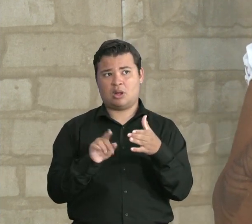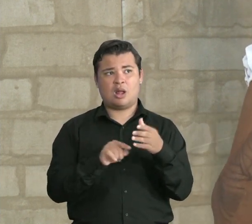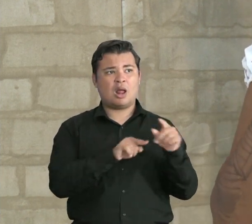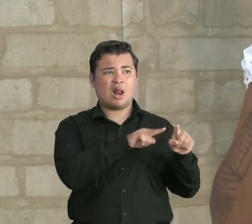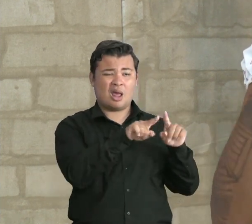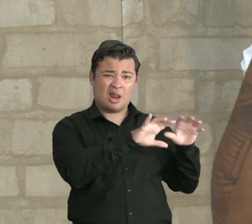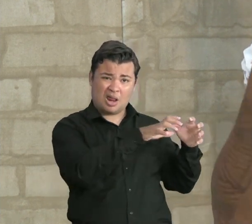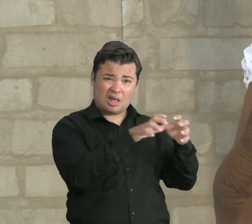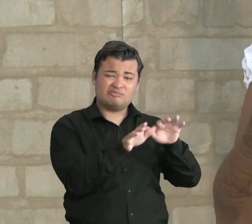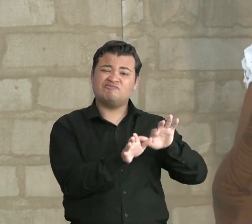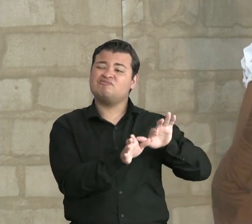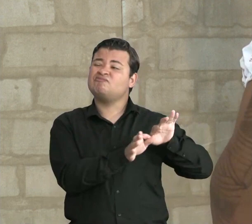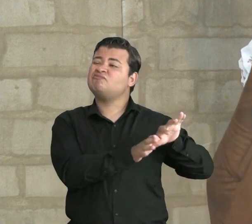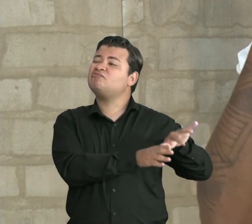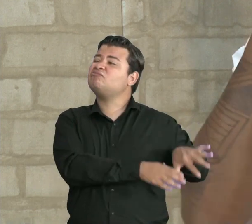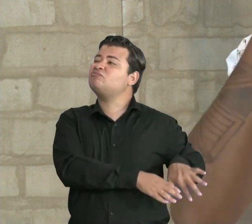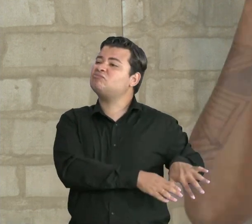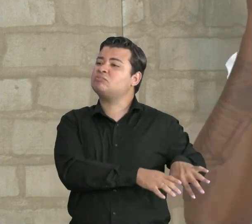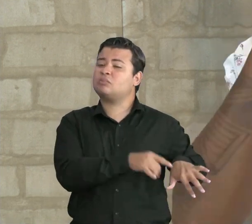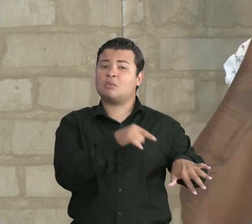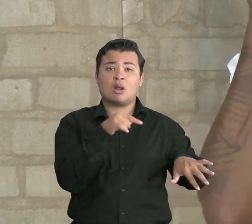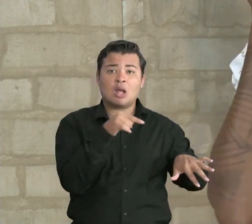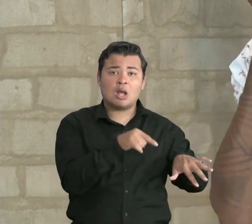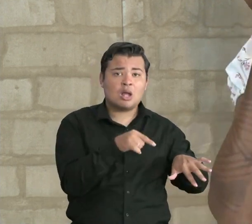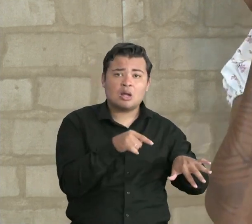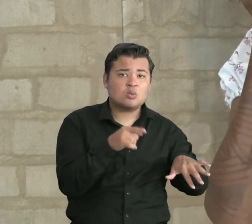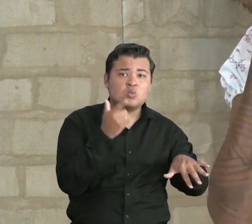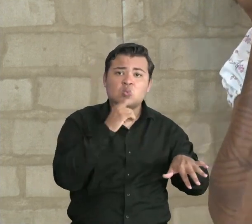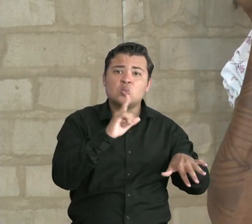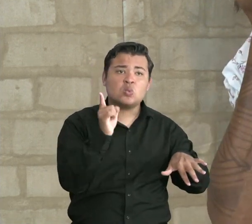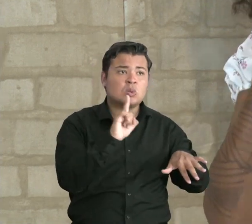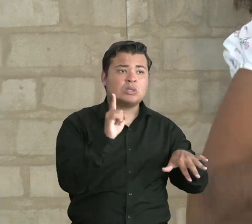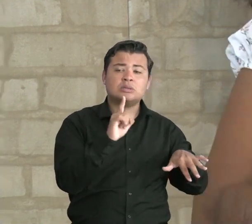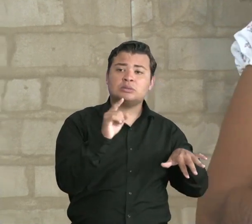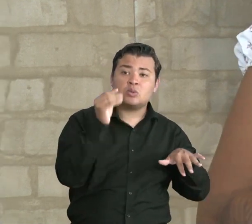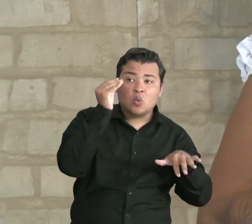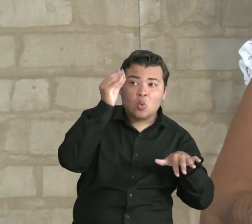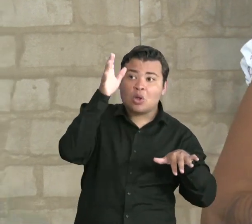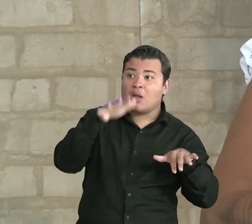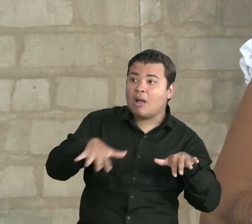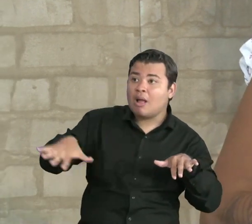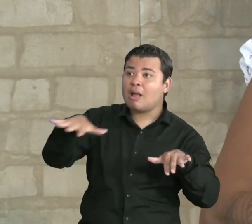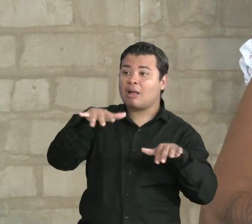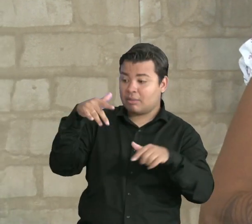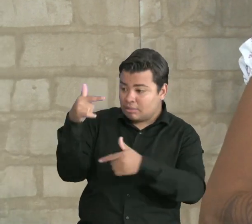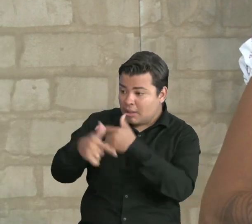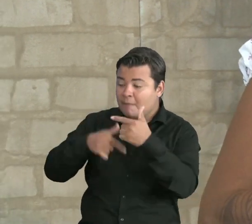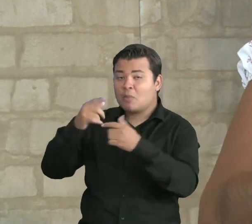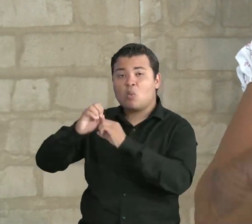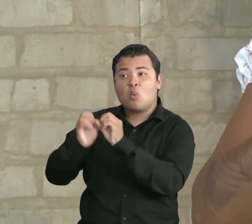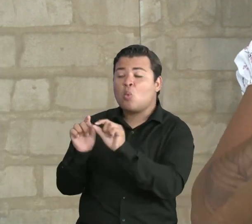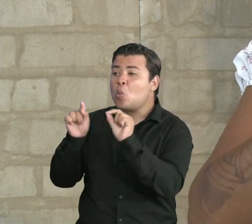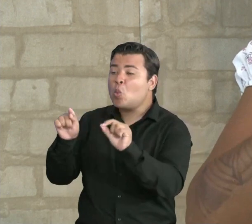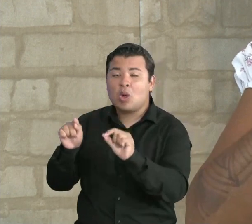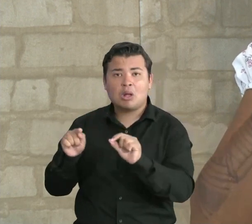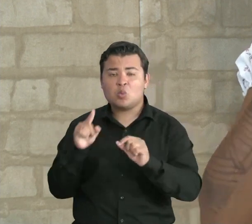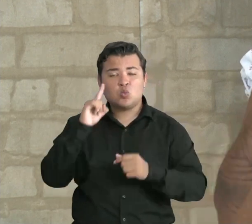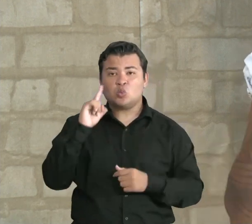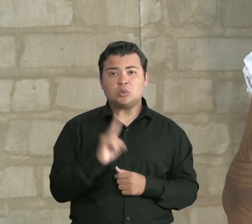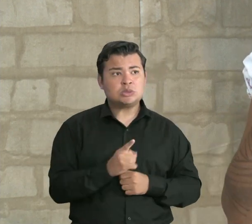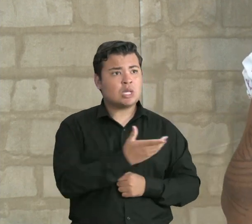excluído, ele sequer levou a uma dimensão do conhecimento do que se faz aqui, né? Não adianta